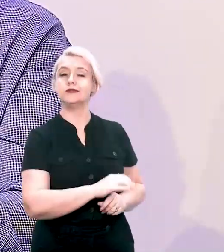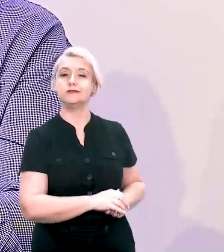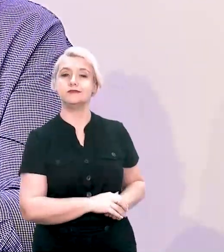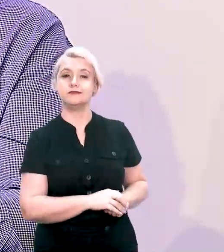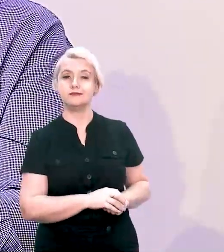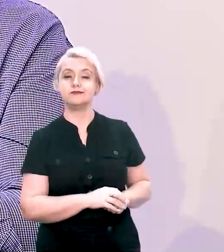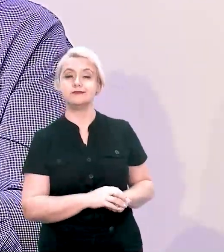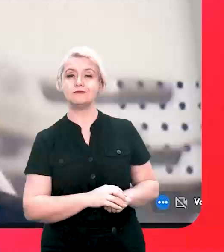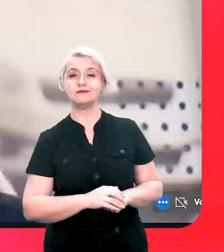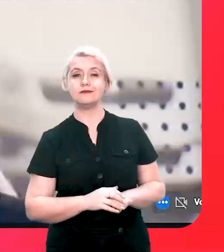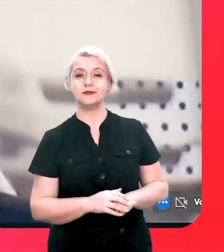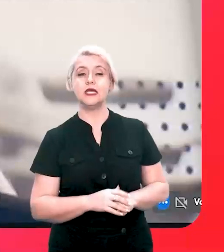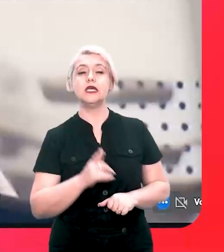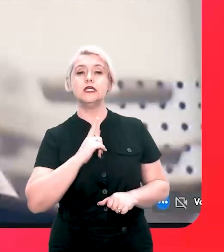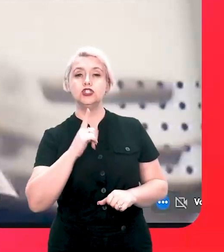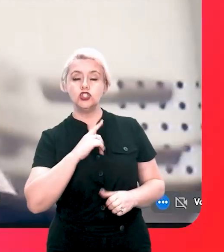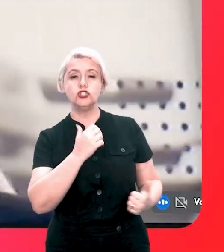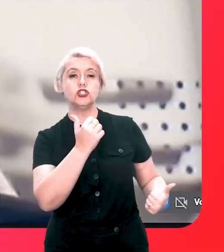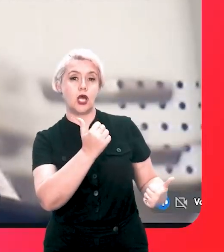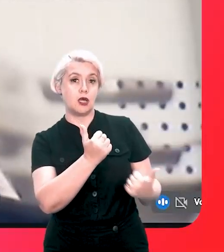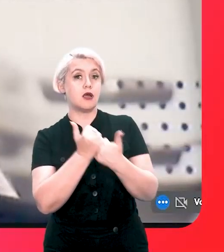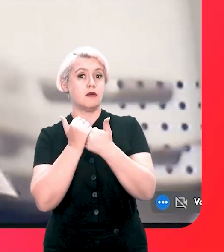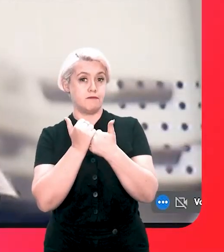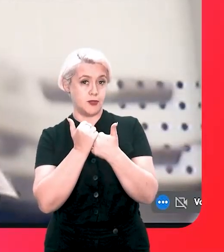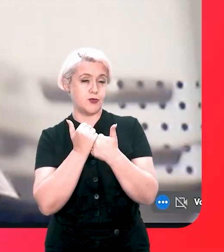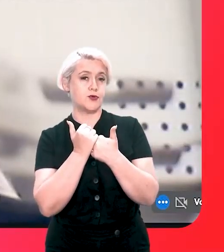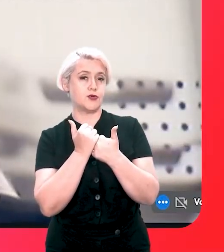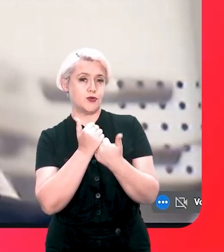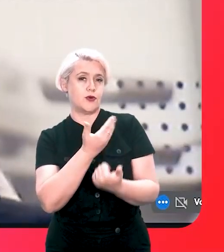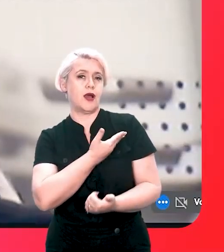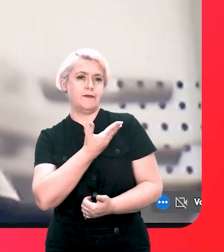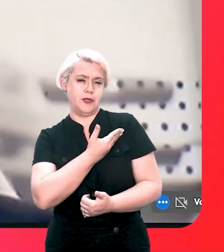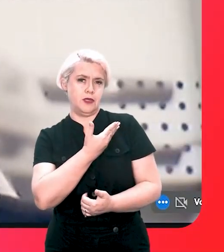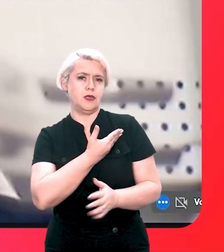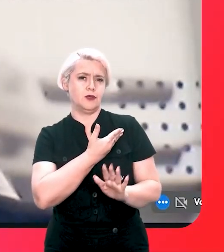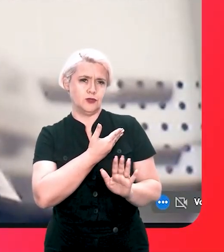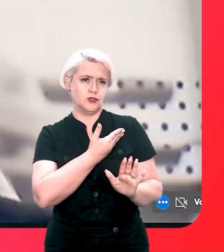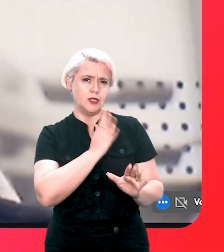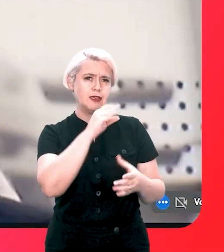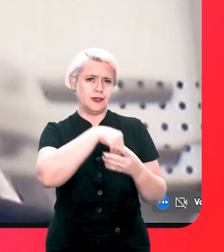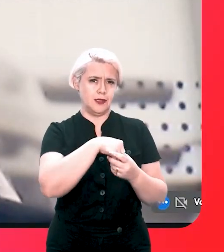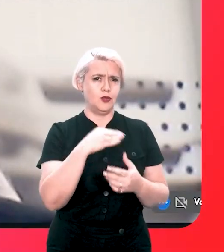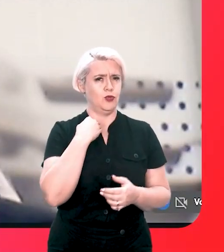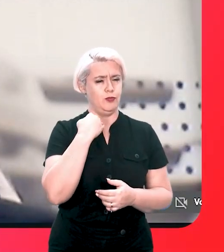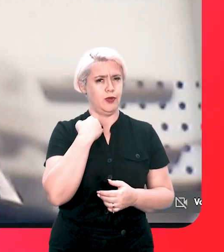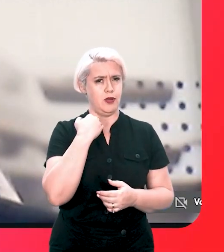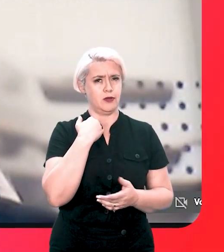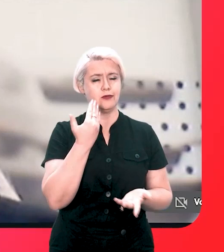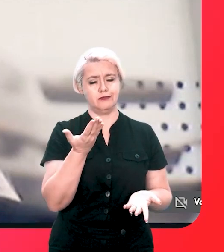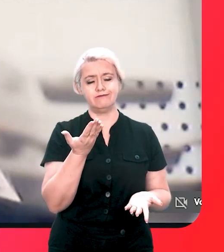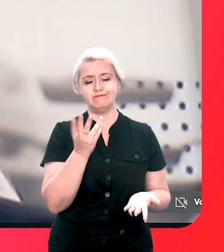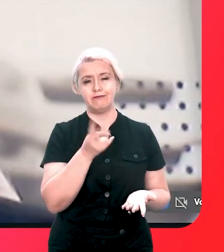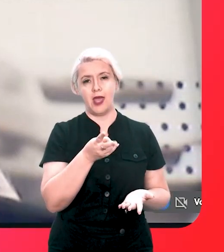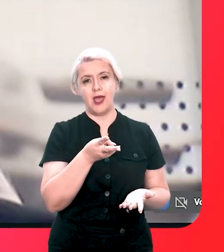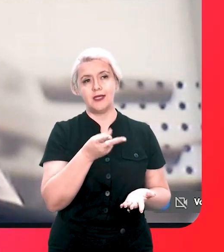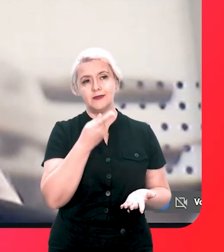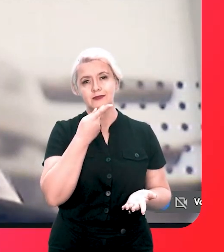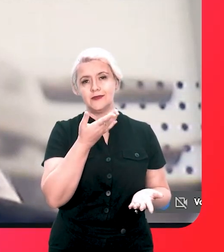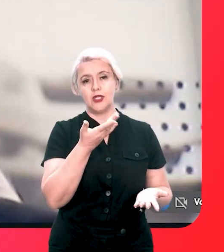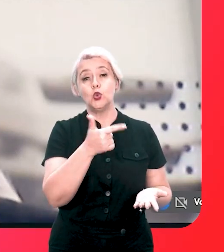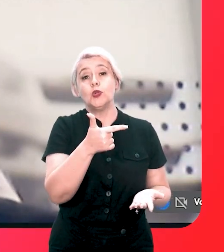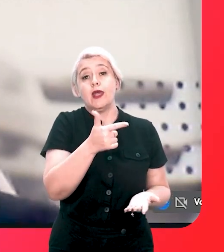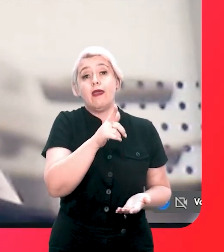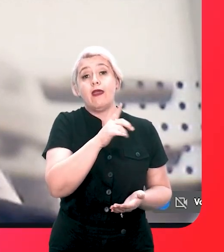Exatamente isso. Tiveram apoio de colegas que, mesmo aquela história, como tu disseste antes, mesmo não